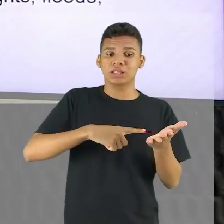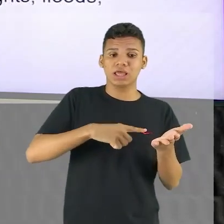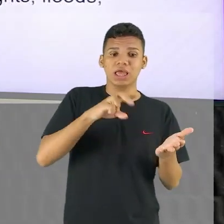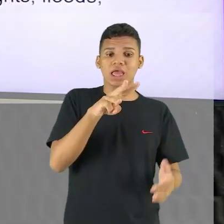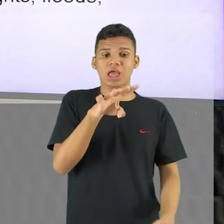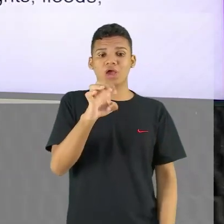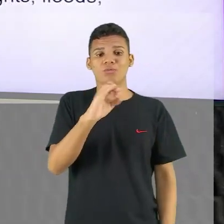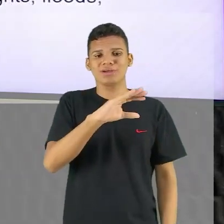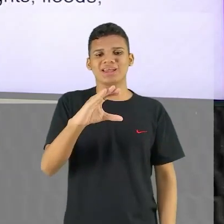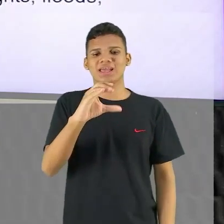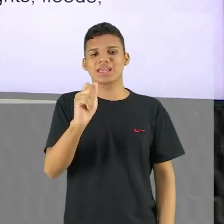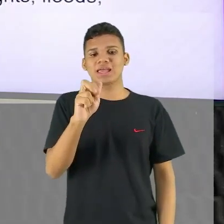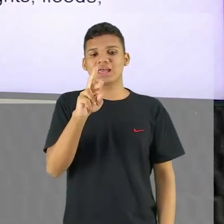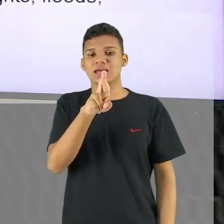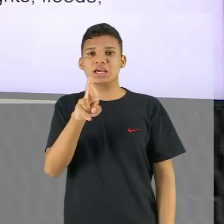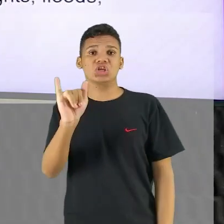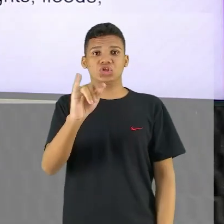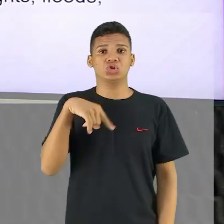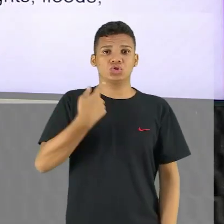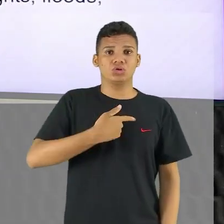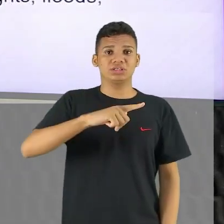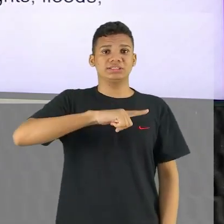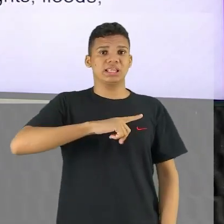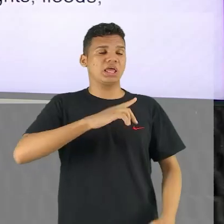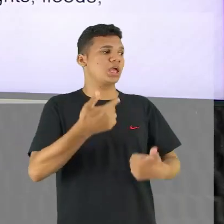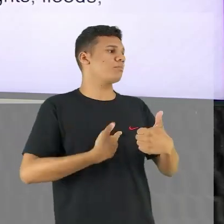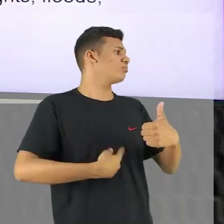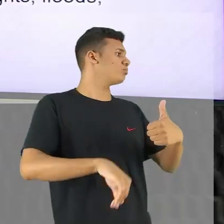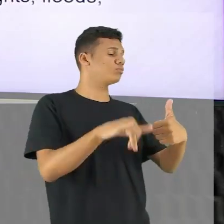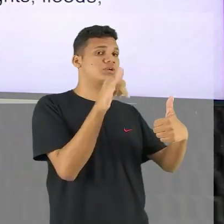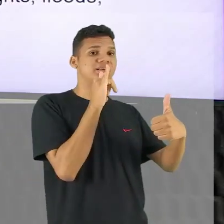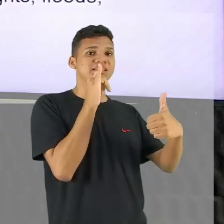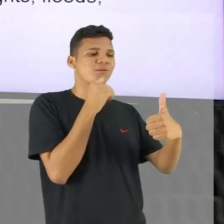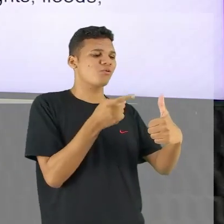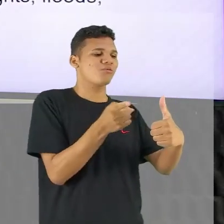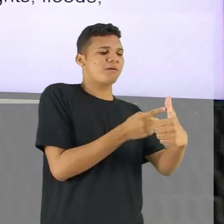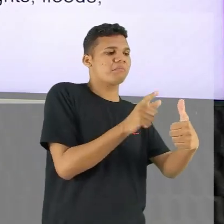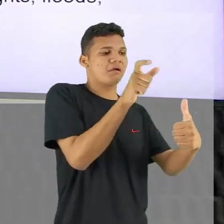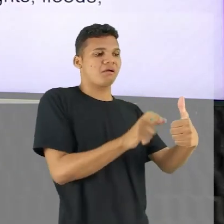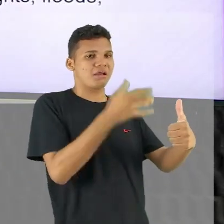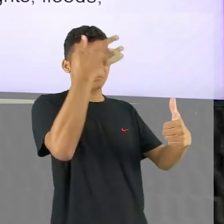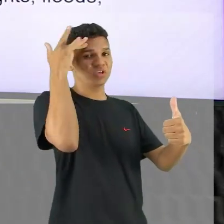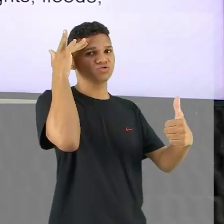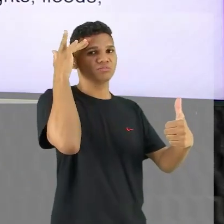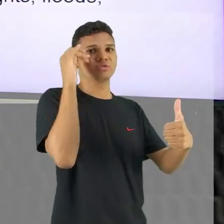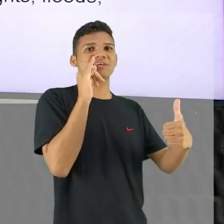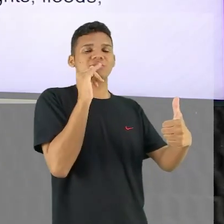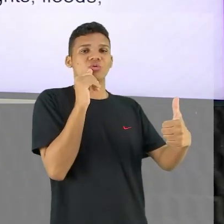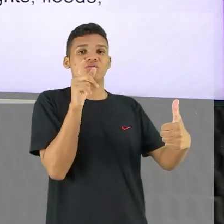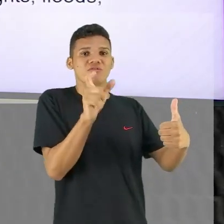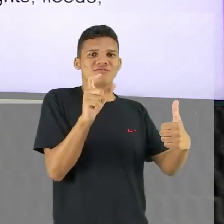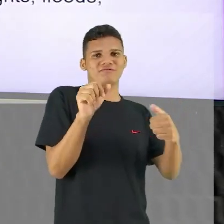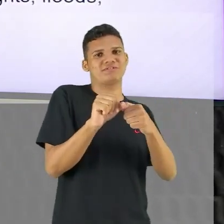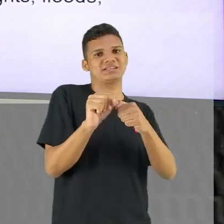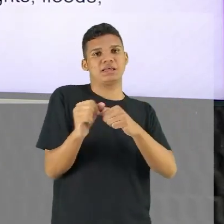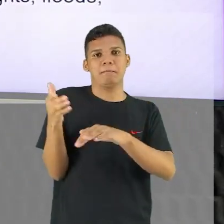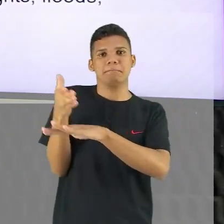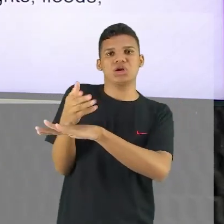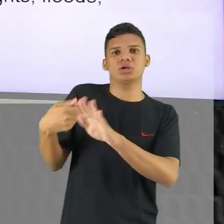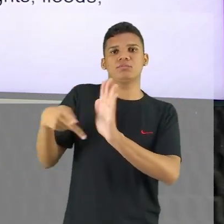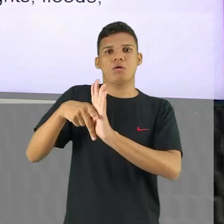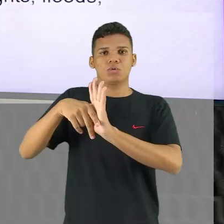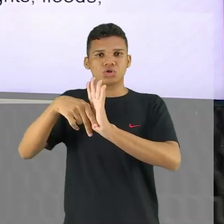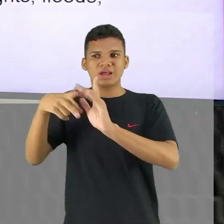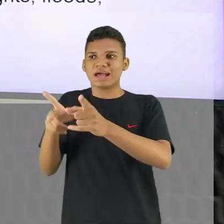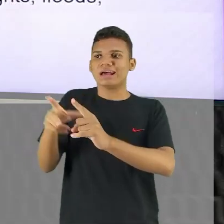nós levamos. Então é um poema na primeira pessoa, como se o autor fosse parte dos refugiados. Então ele vai colocando.